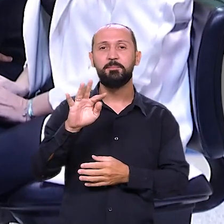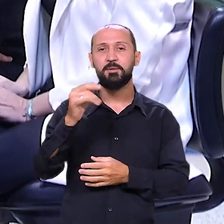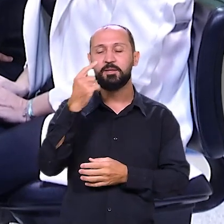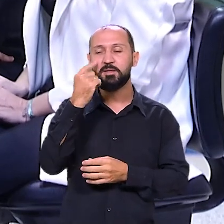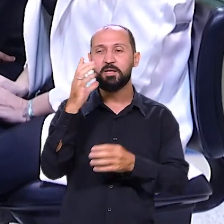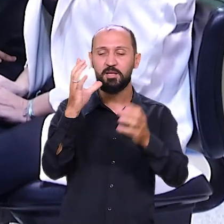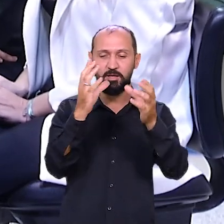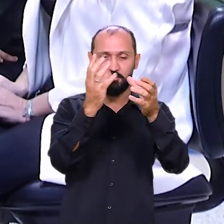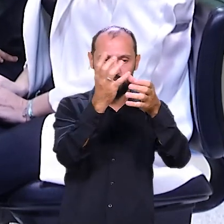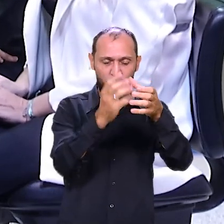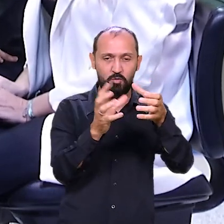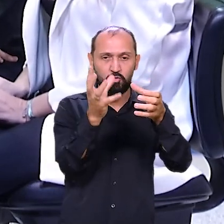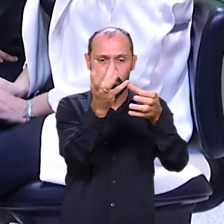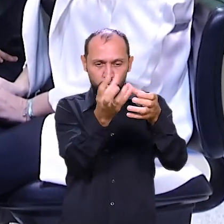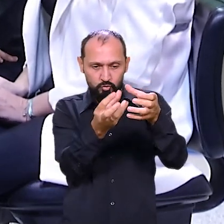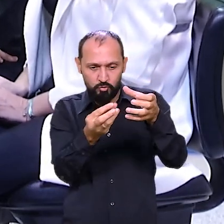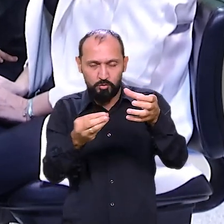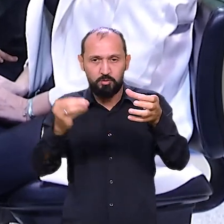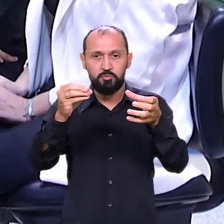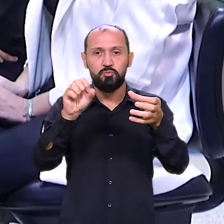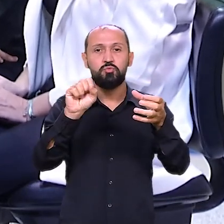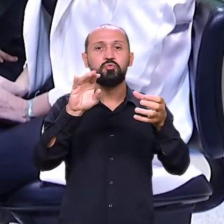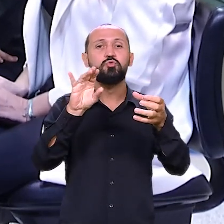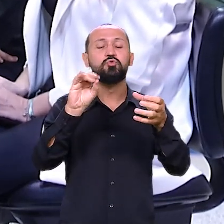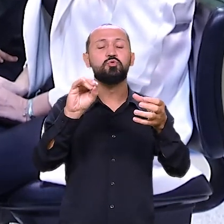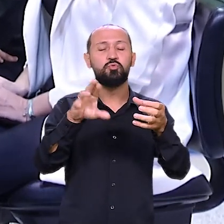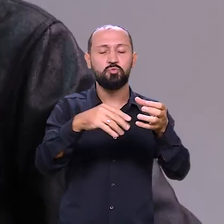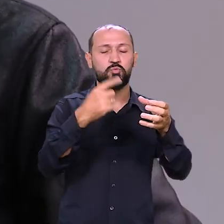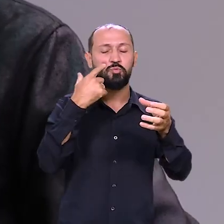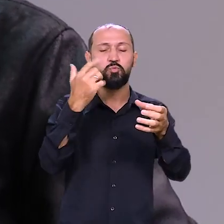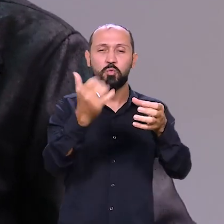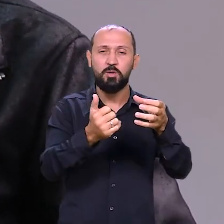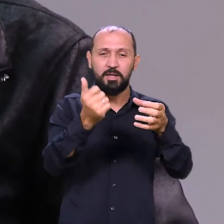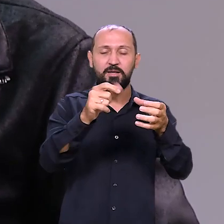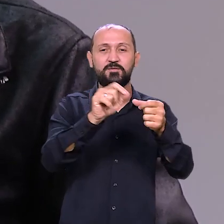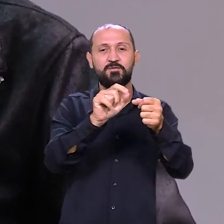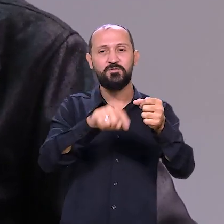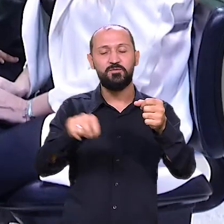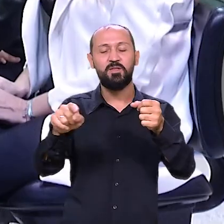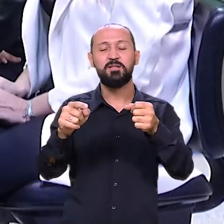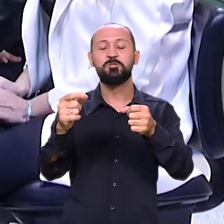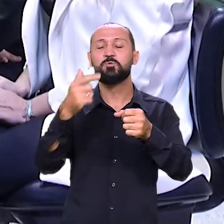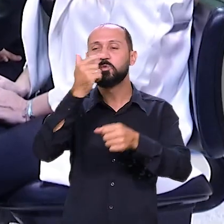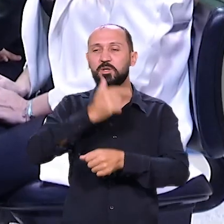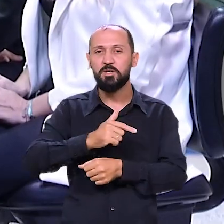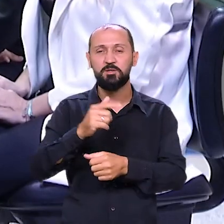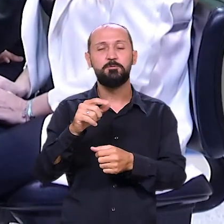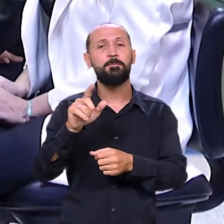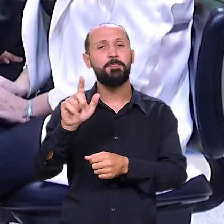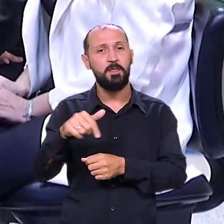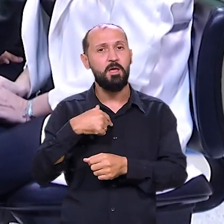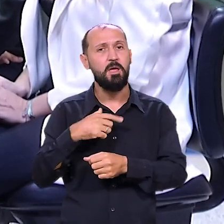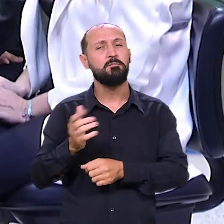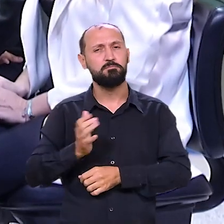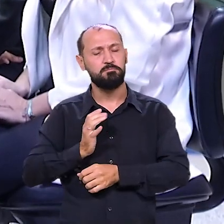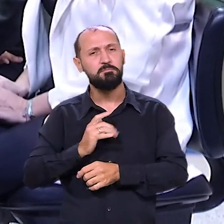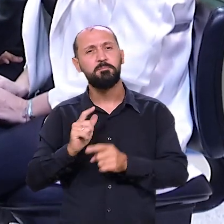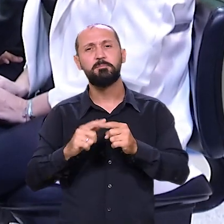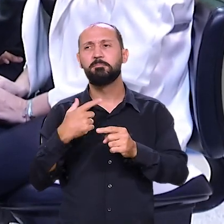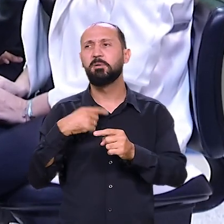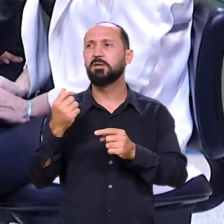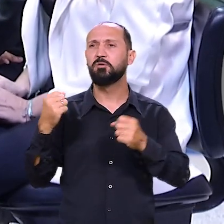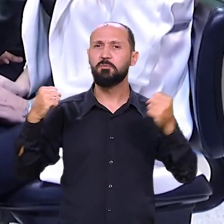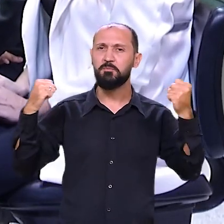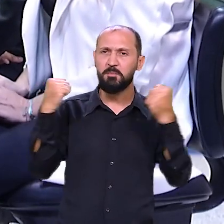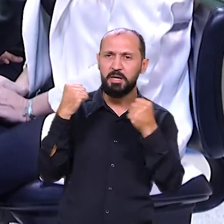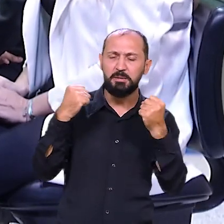ela é um subproduto, ela é produzida a partir do soro do leite, que é um resíduo da produção de queijos. Então, é um alimento rico. Para quem toma whey